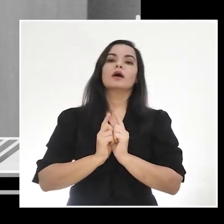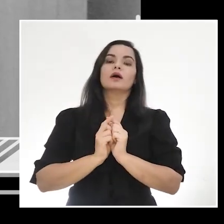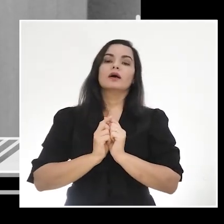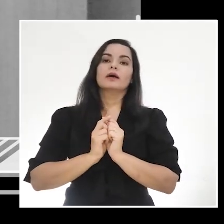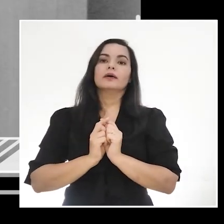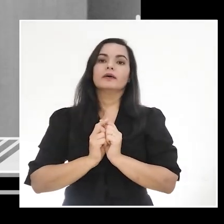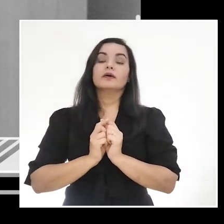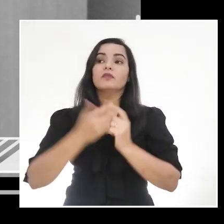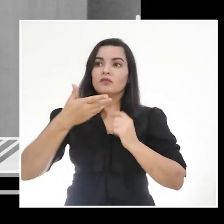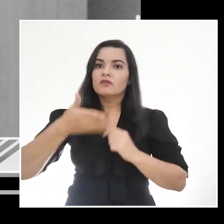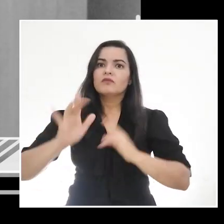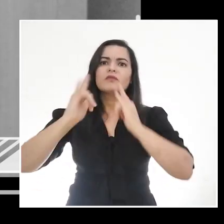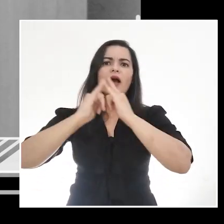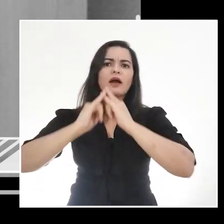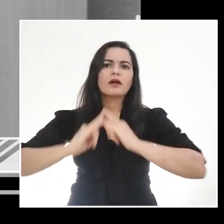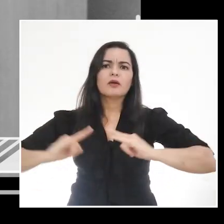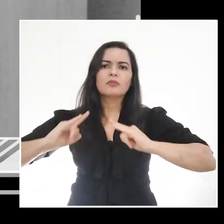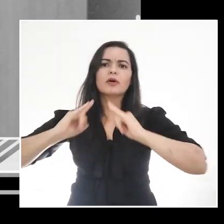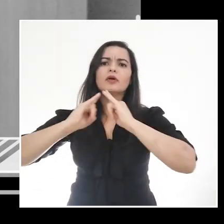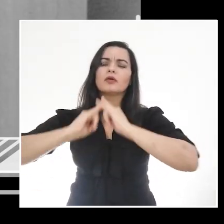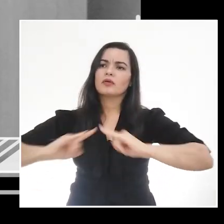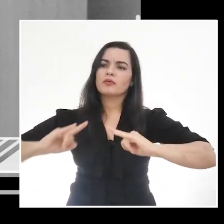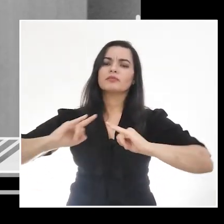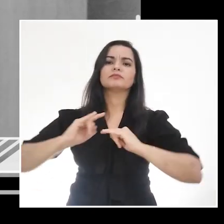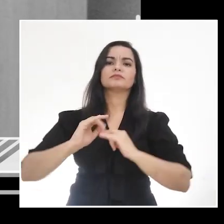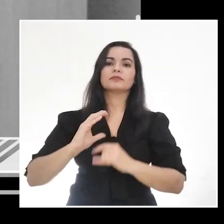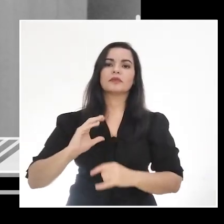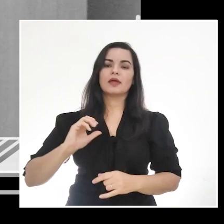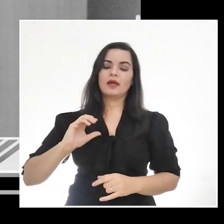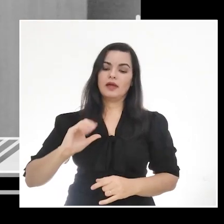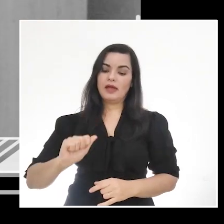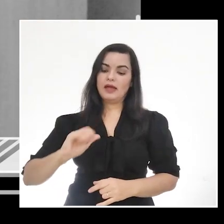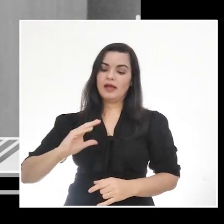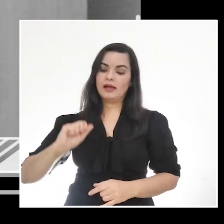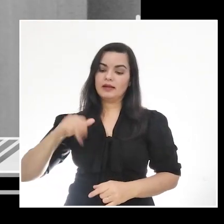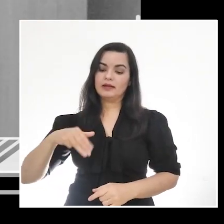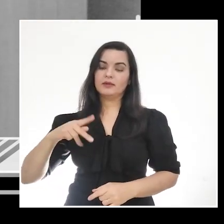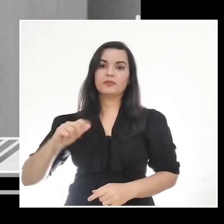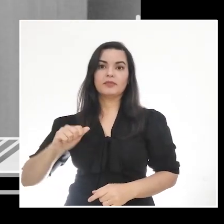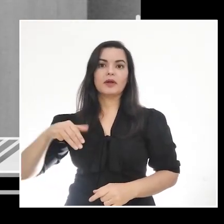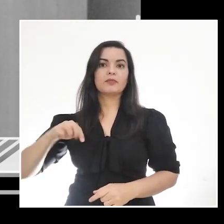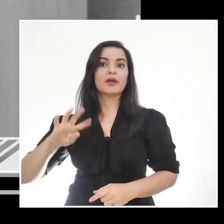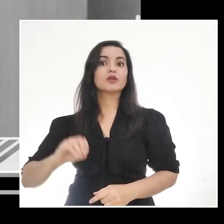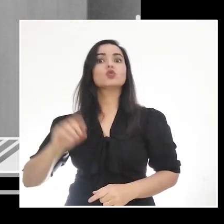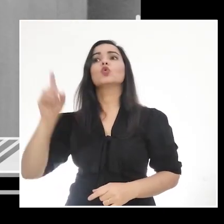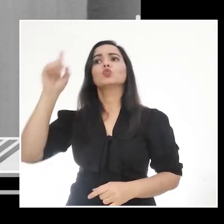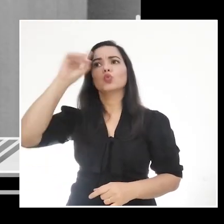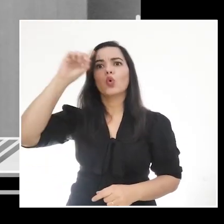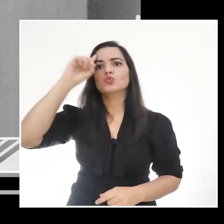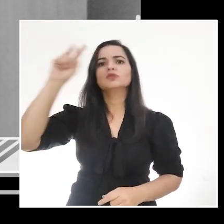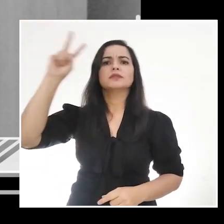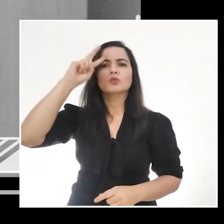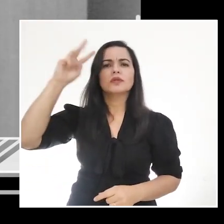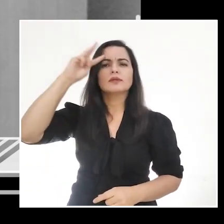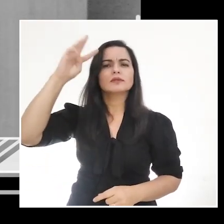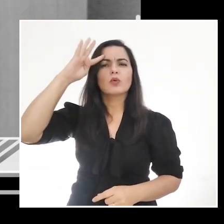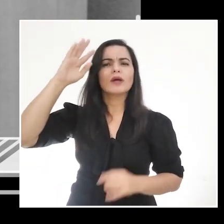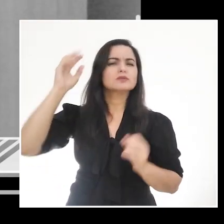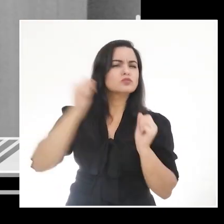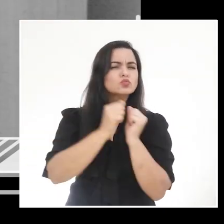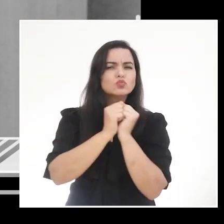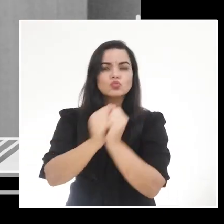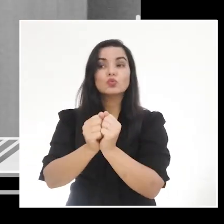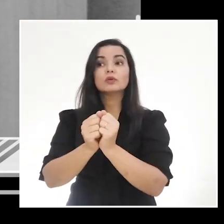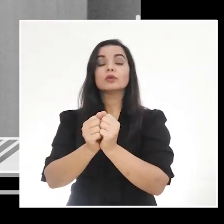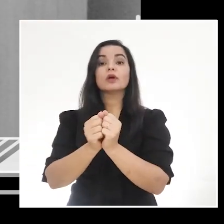na vida, vamos lá, vamos caminhar junto, e vamos para os acampamentos, e vamos para o dia a dia, era de segunda a